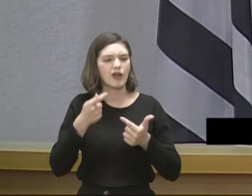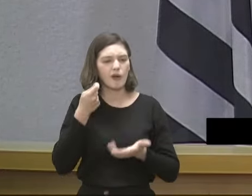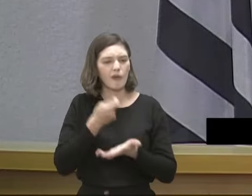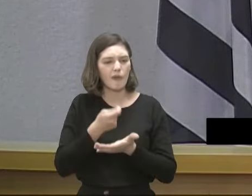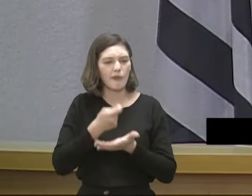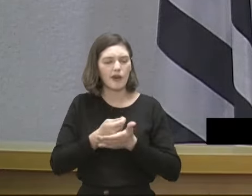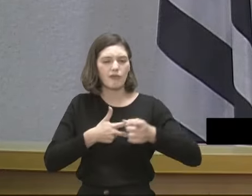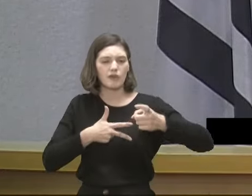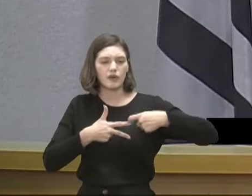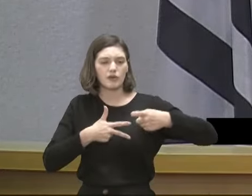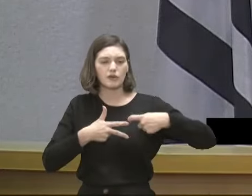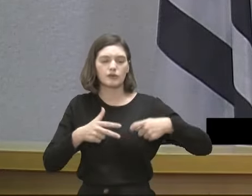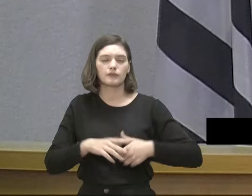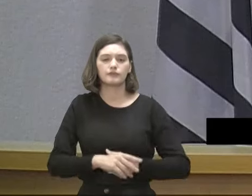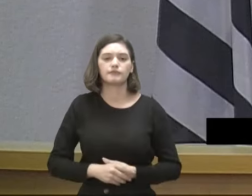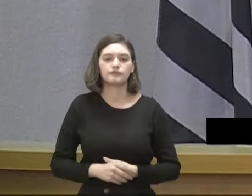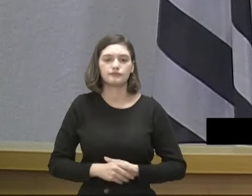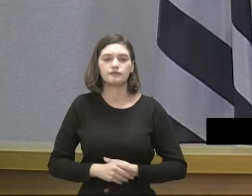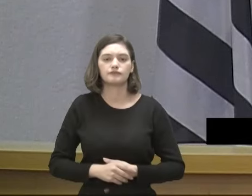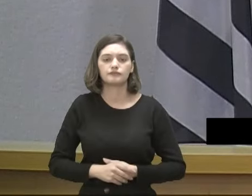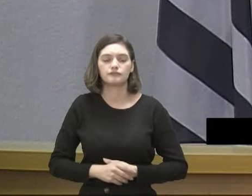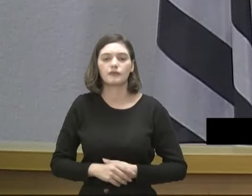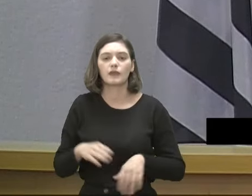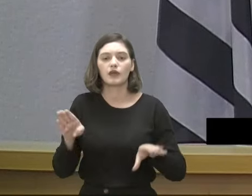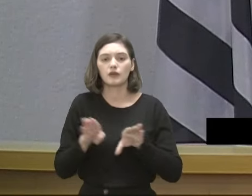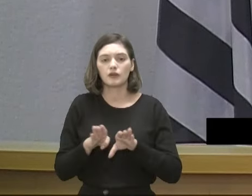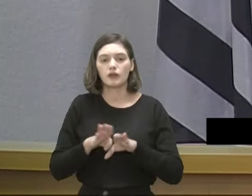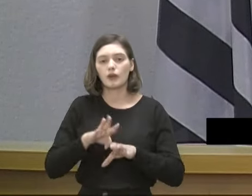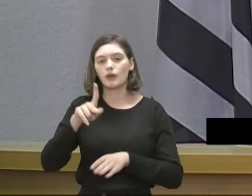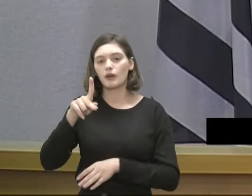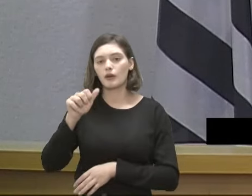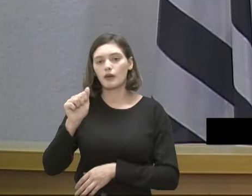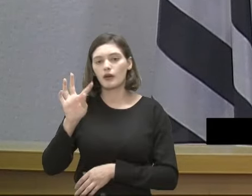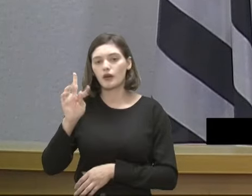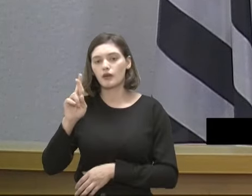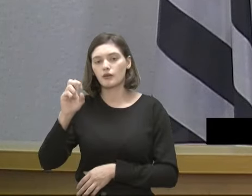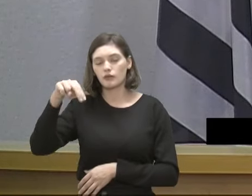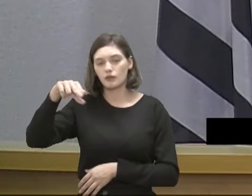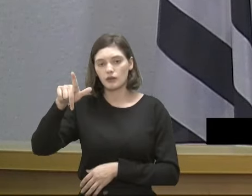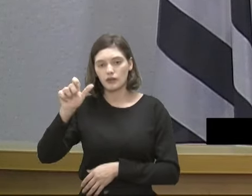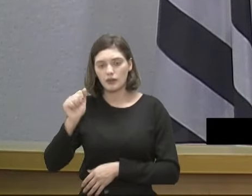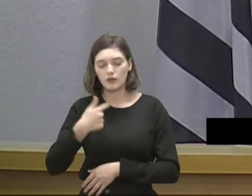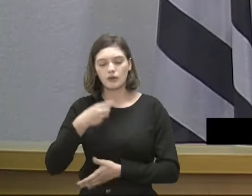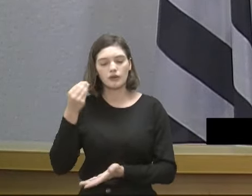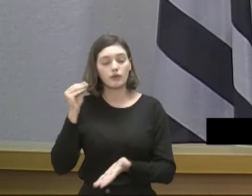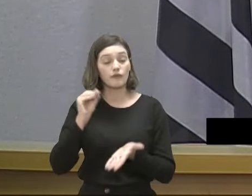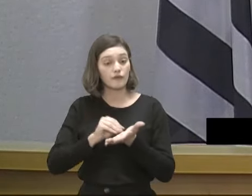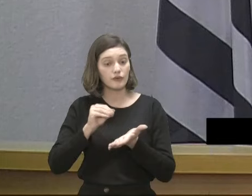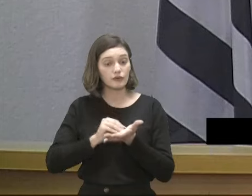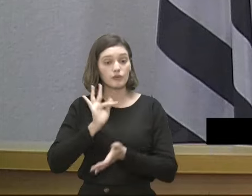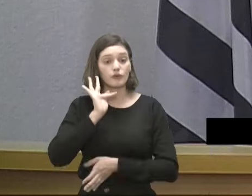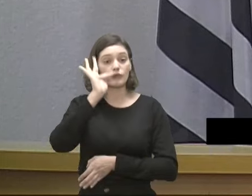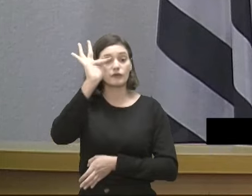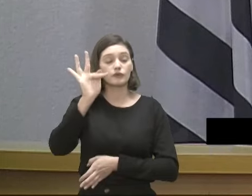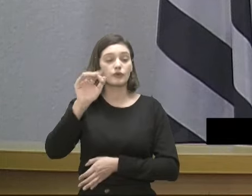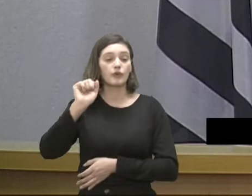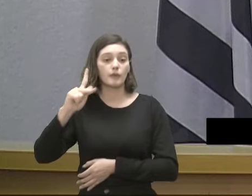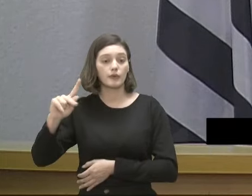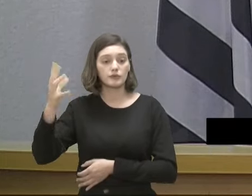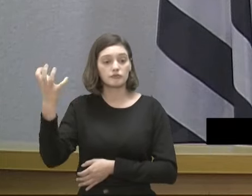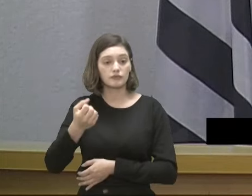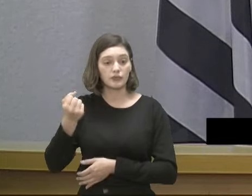Executivo o aporte e também o patronal para que não falte para os futuros aí aposentados e para